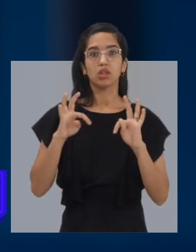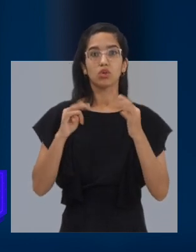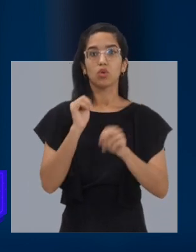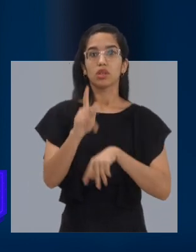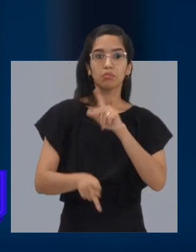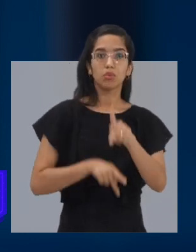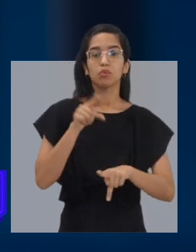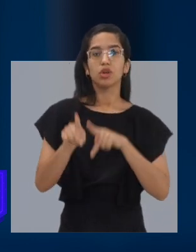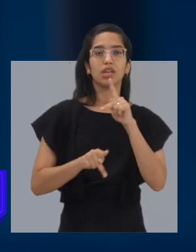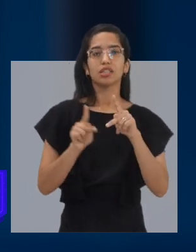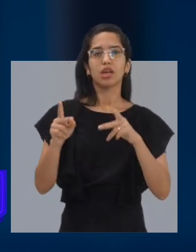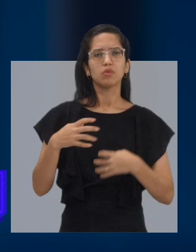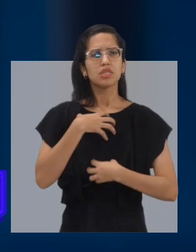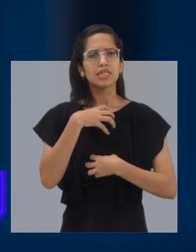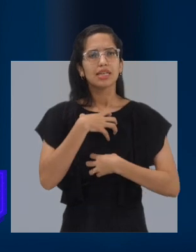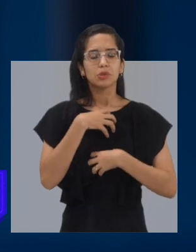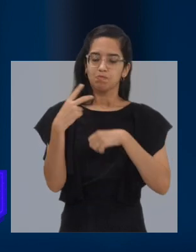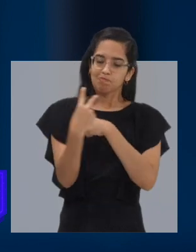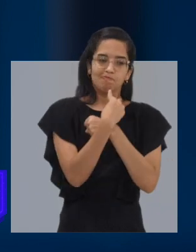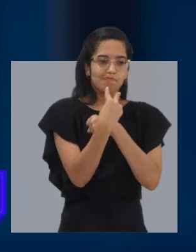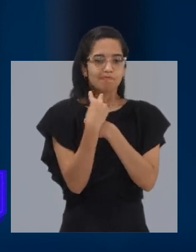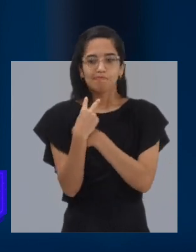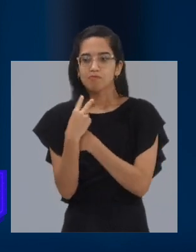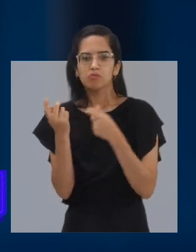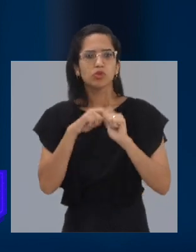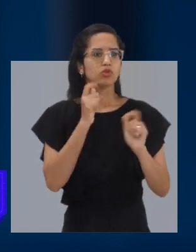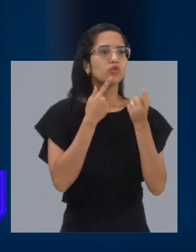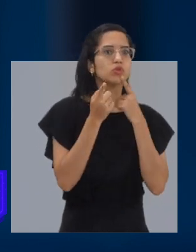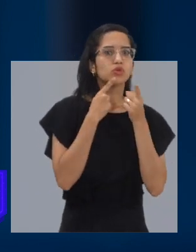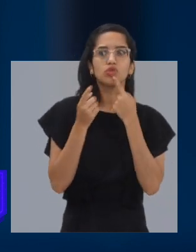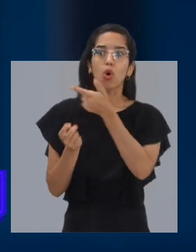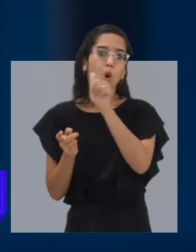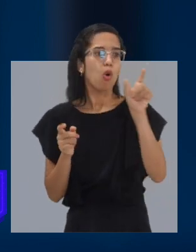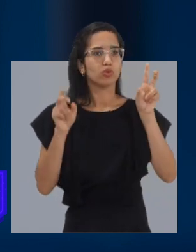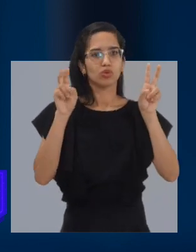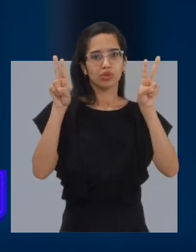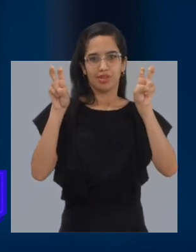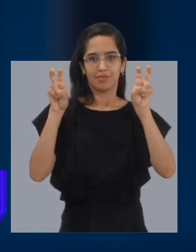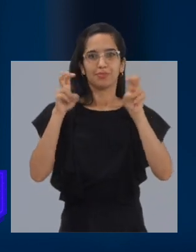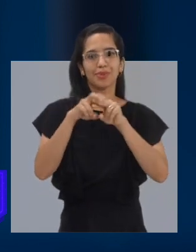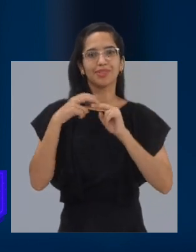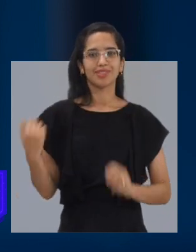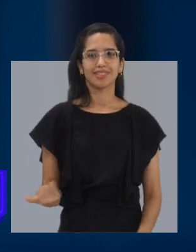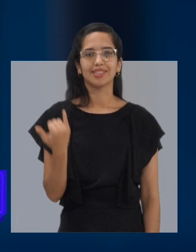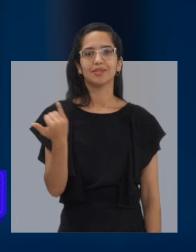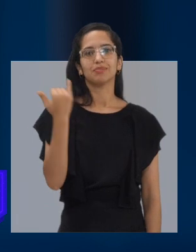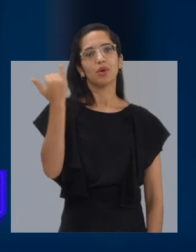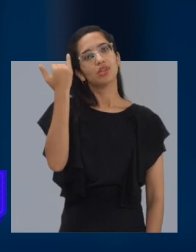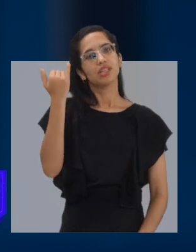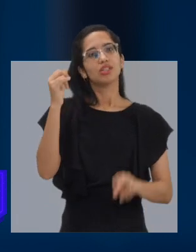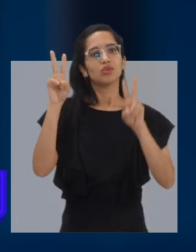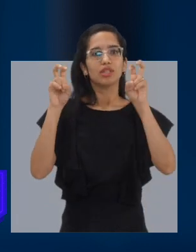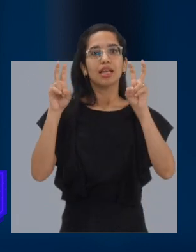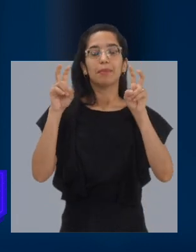sente acolhida para discutir outros temas. E essa é a importância dessa temática desse ano, o poder